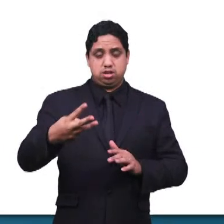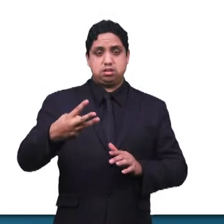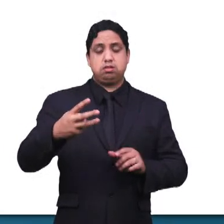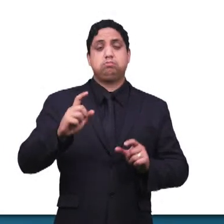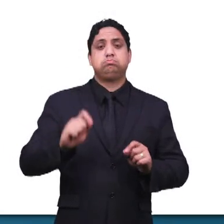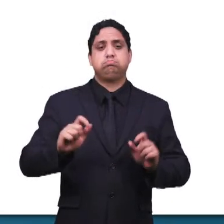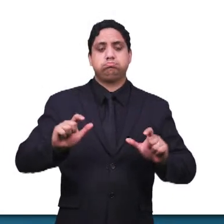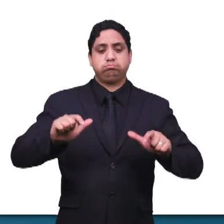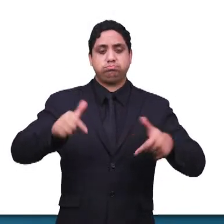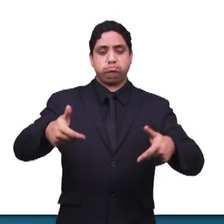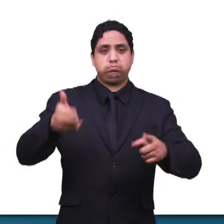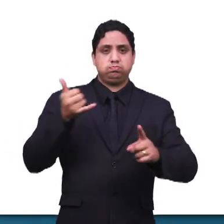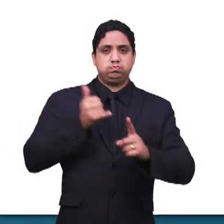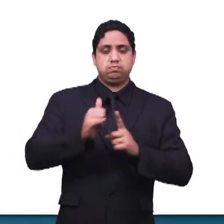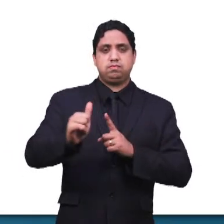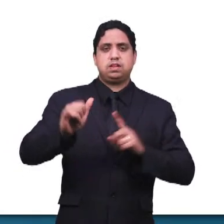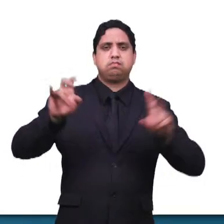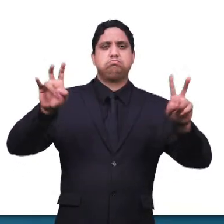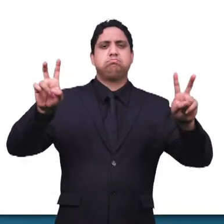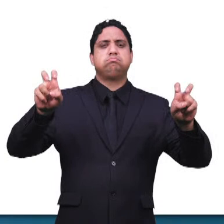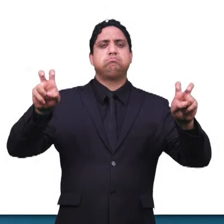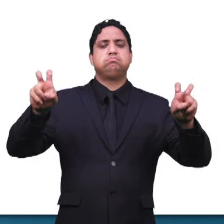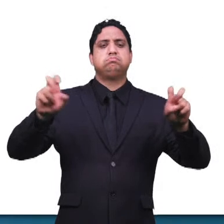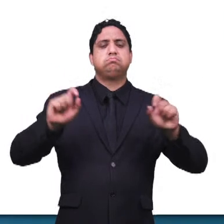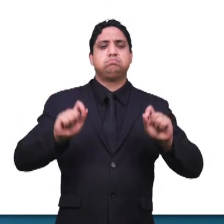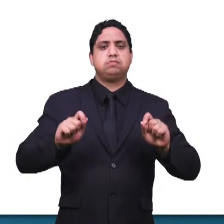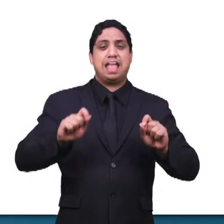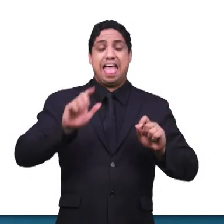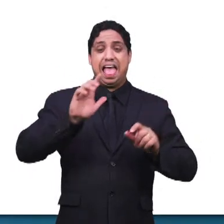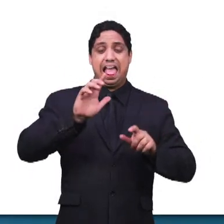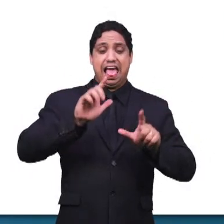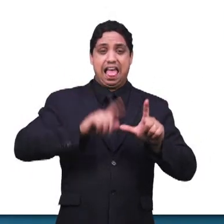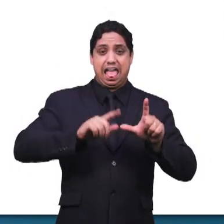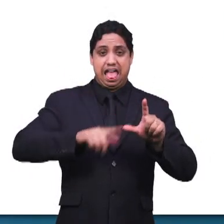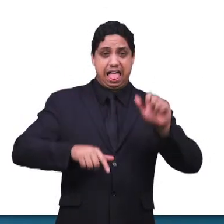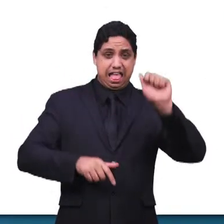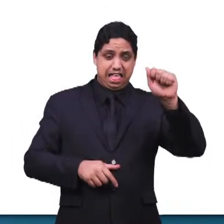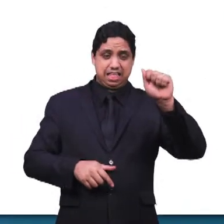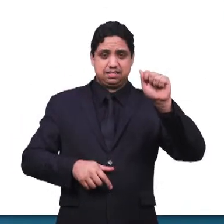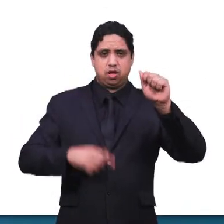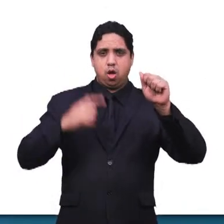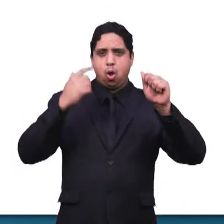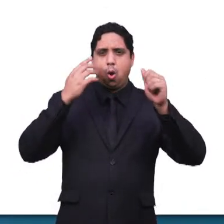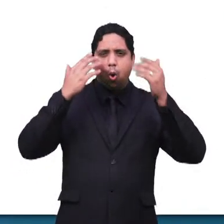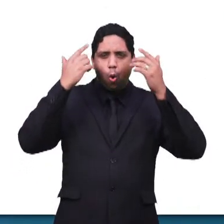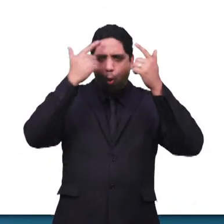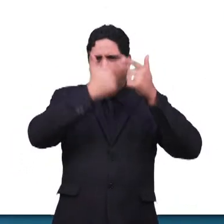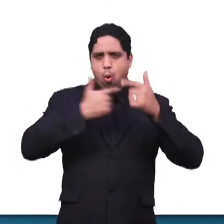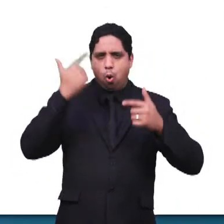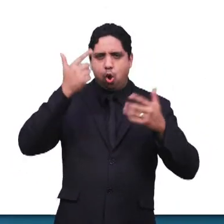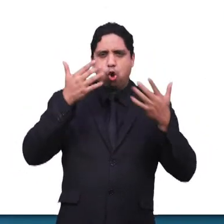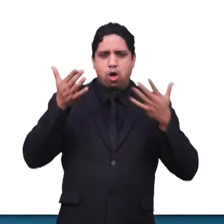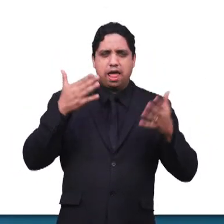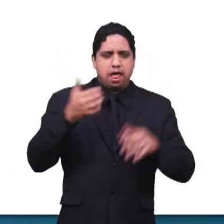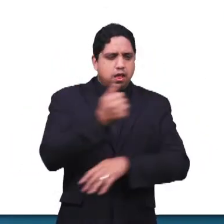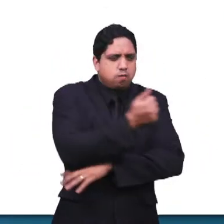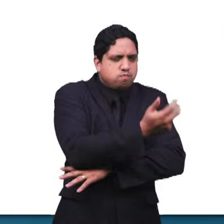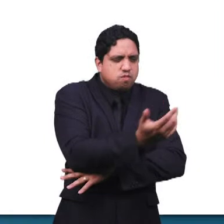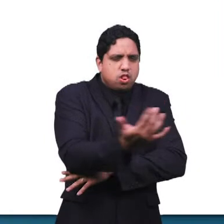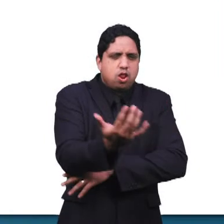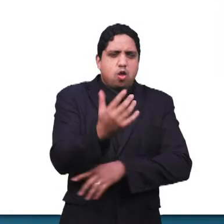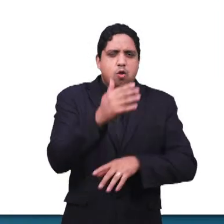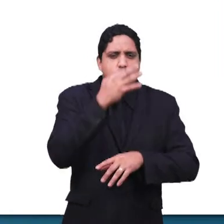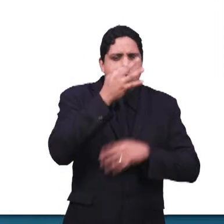faça a aplicação profética das seguintes expressões. A letra A, as suas faces são como um canteiro de bálsamo. Letra